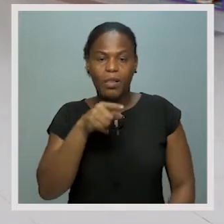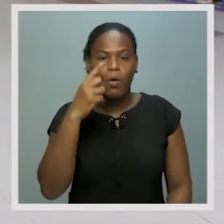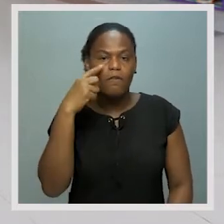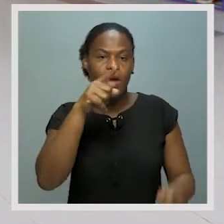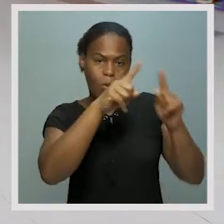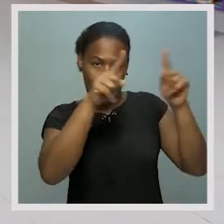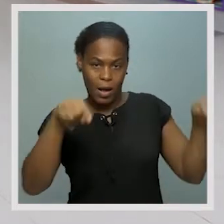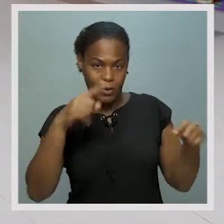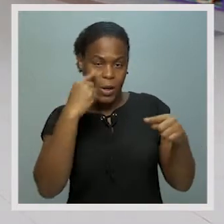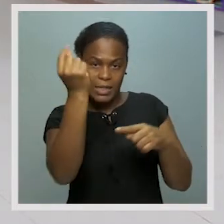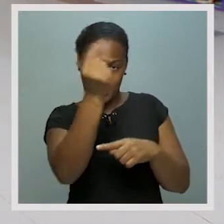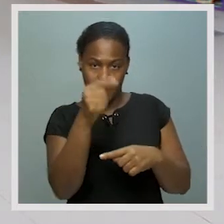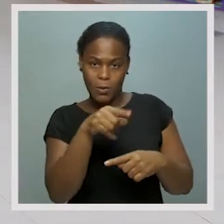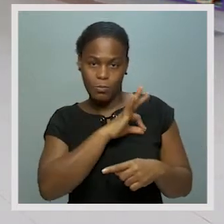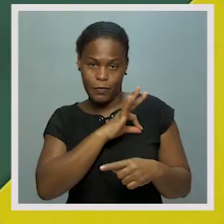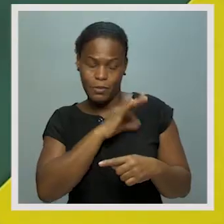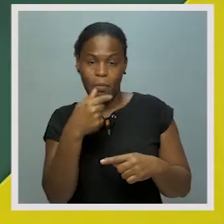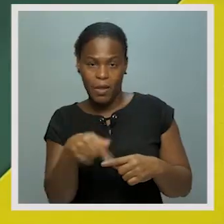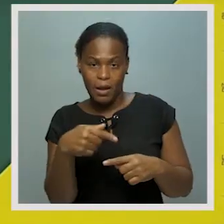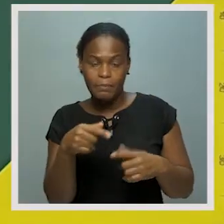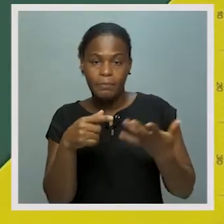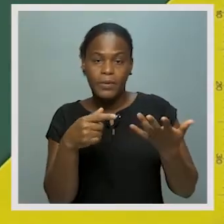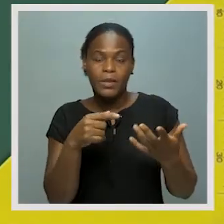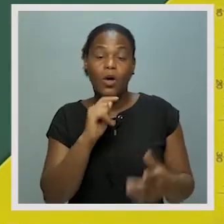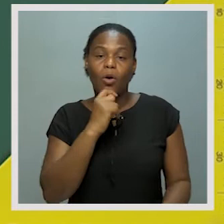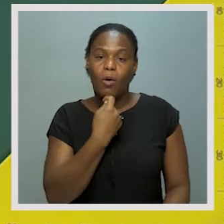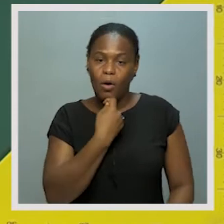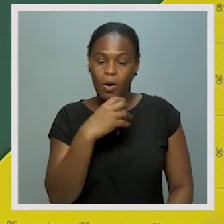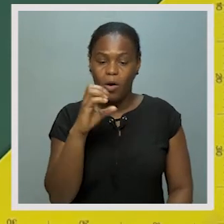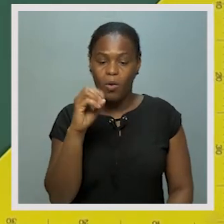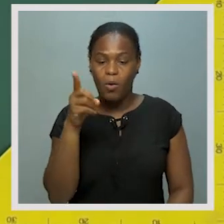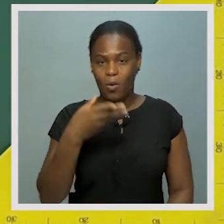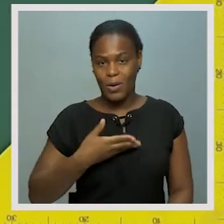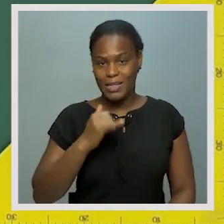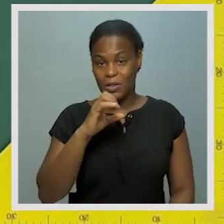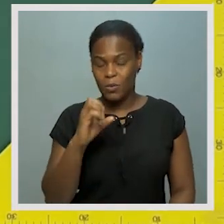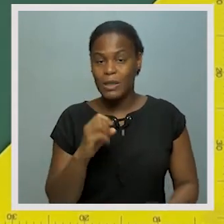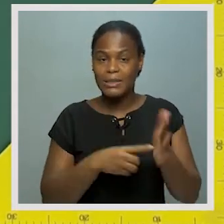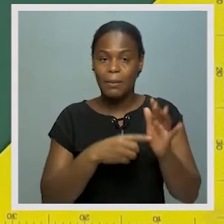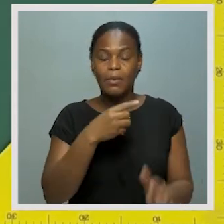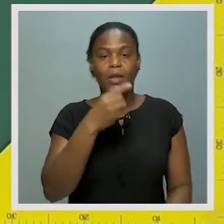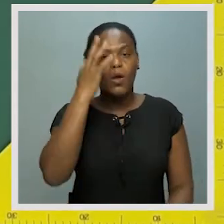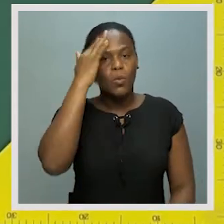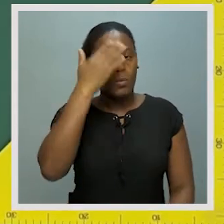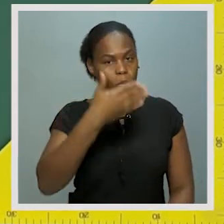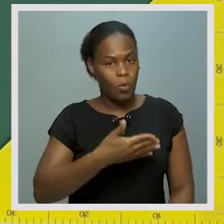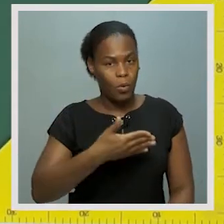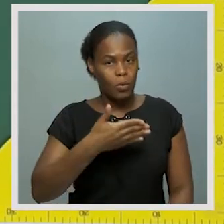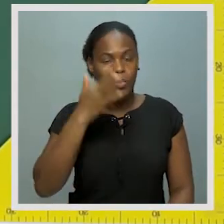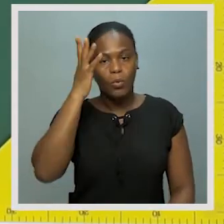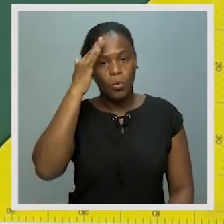reparem que aqui nós temos, portanto, uma ilustração do código, letra número